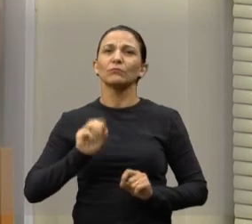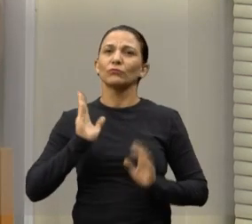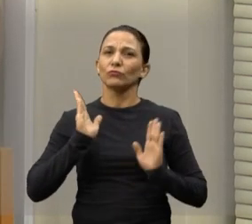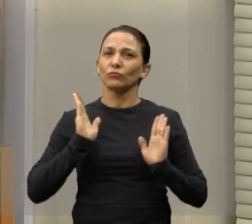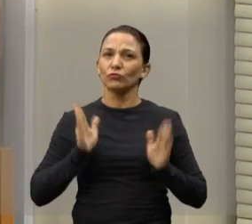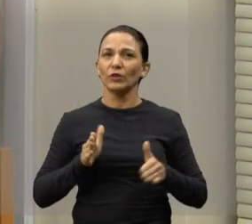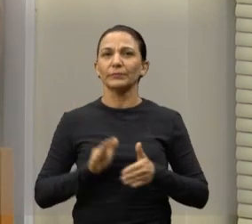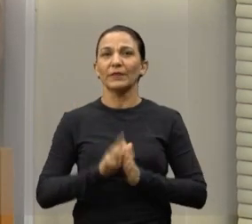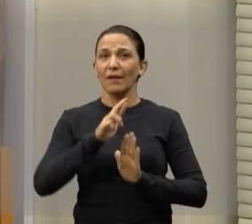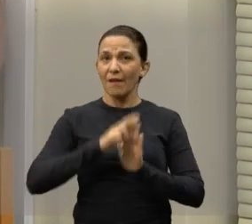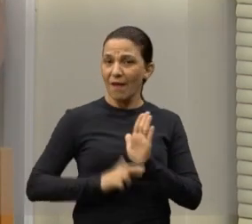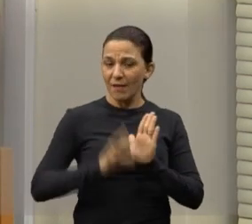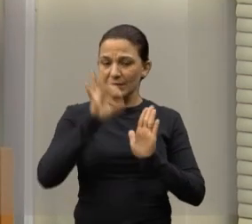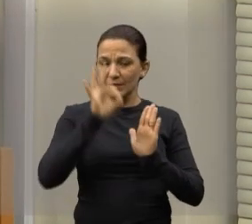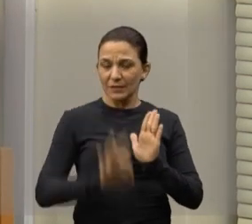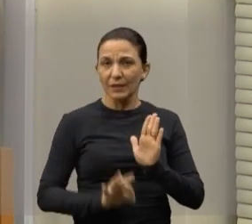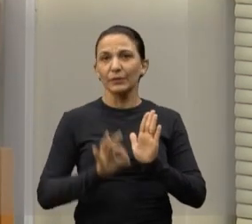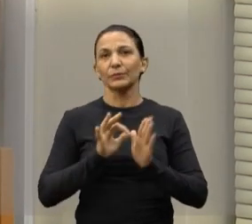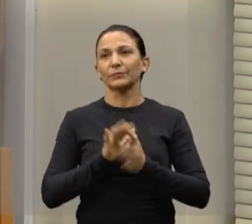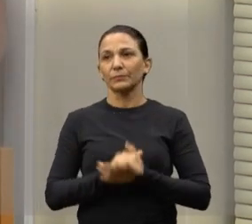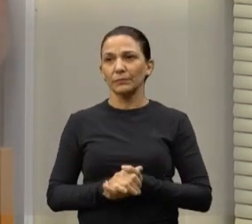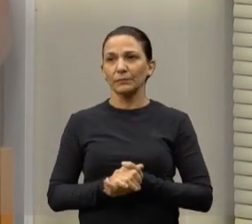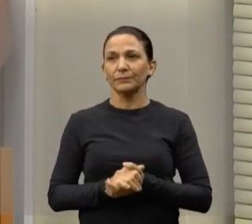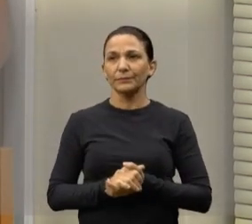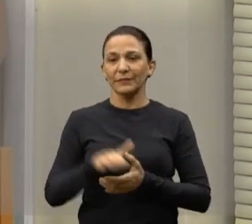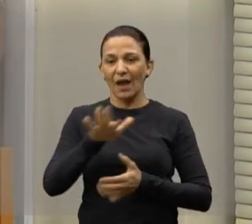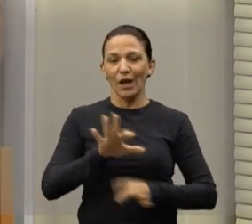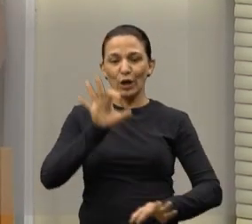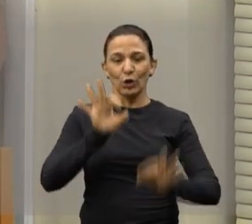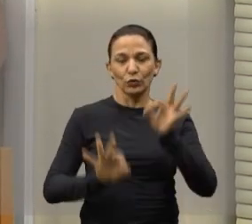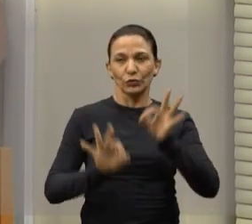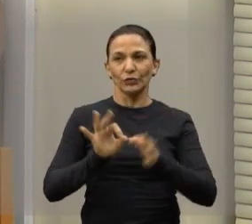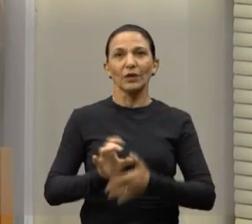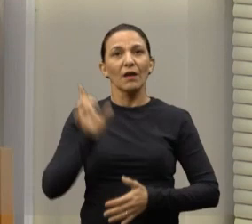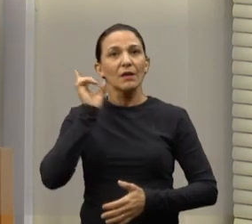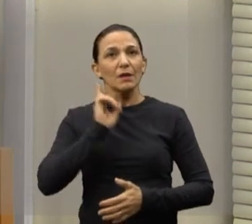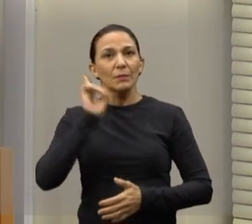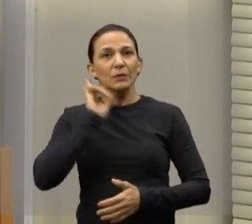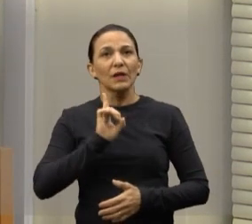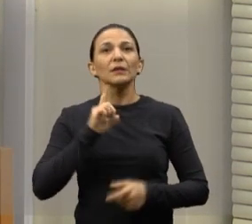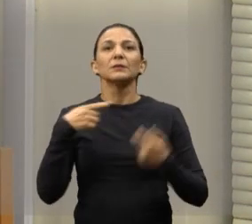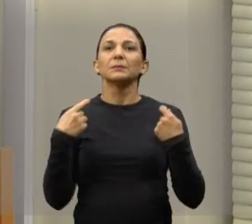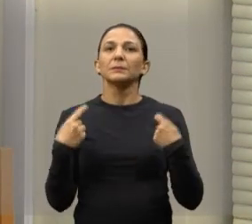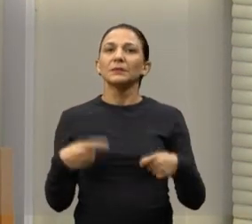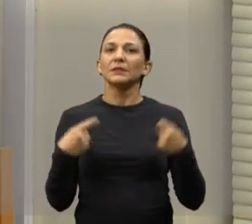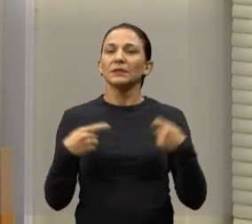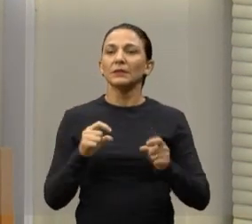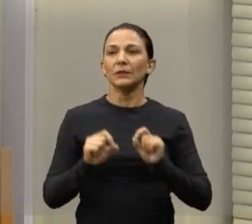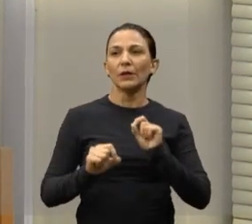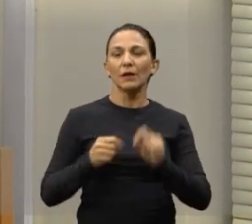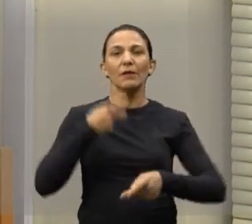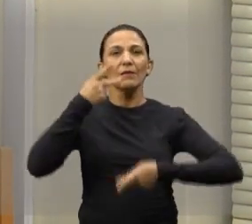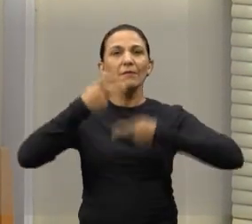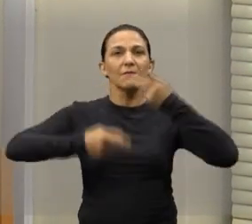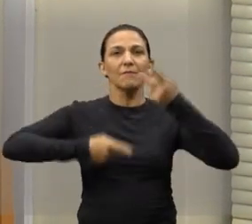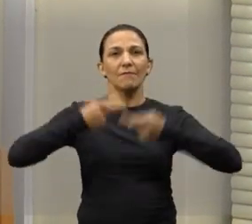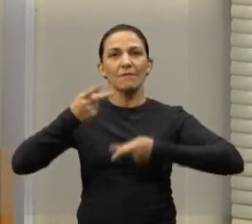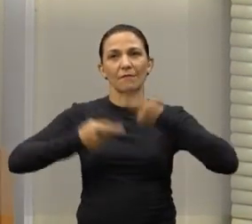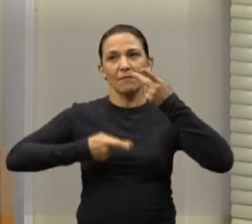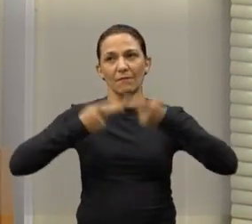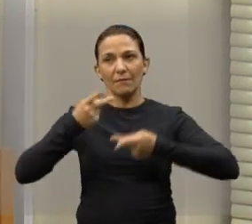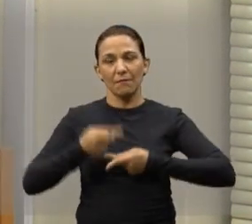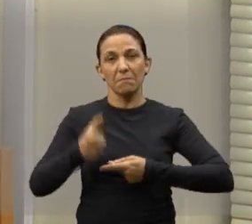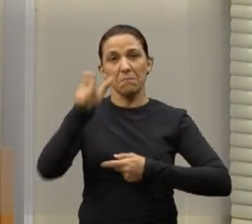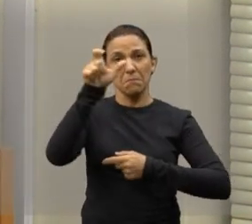regulamentado pelo Conselho Nacional de Justiça E por que que o friso que os deputados eles necessitam falar e usar